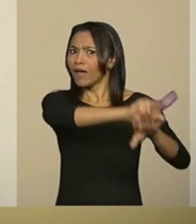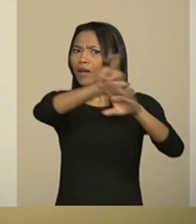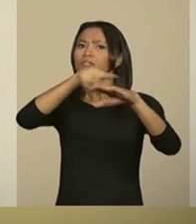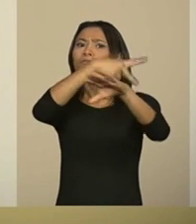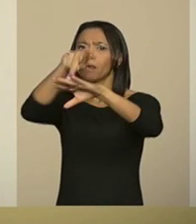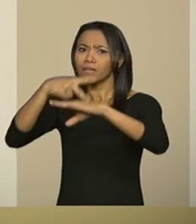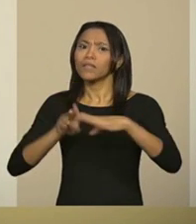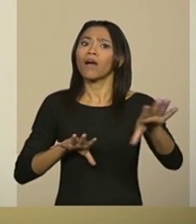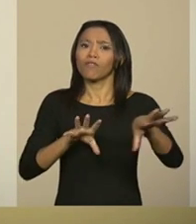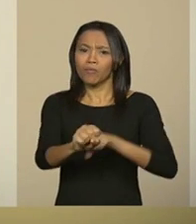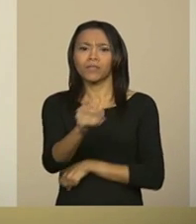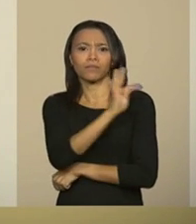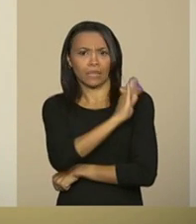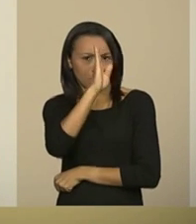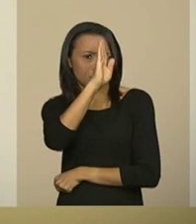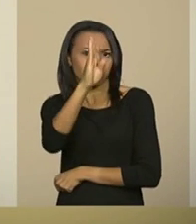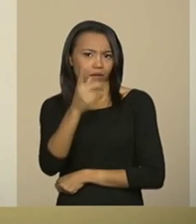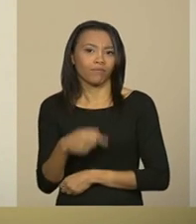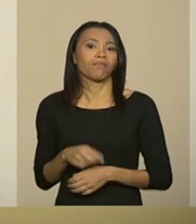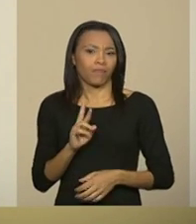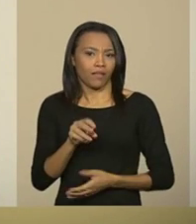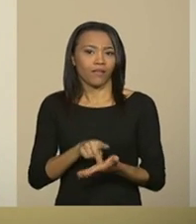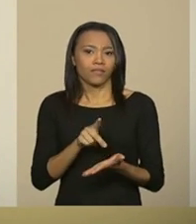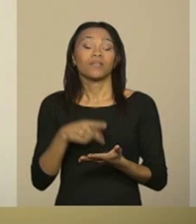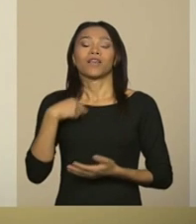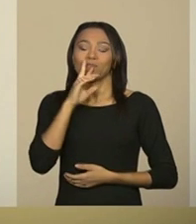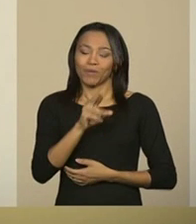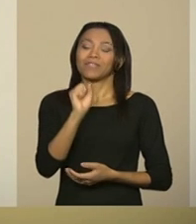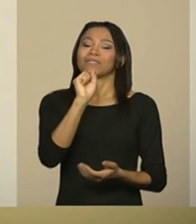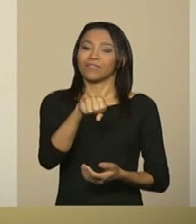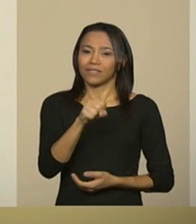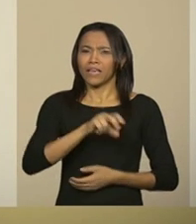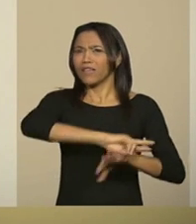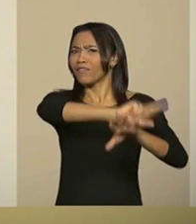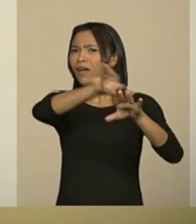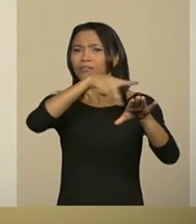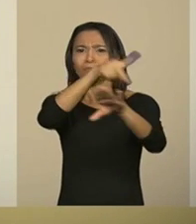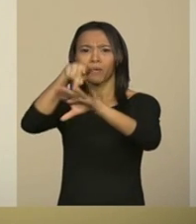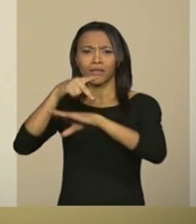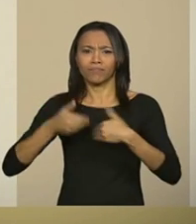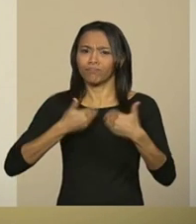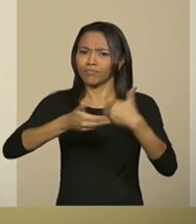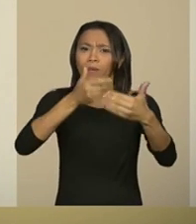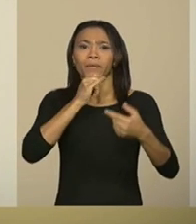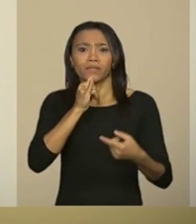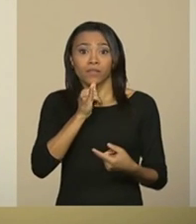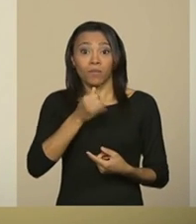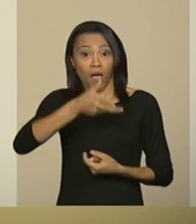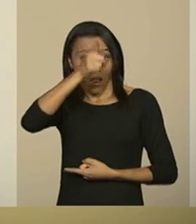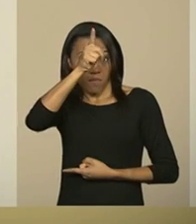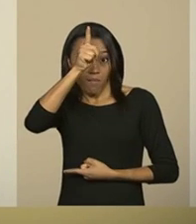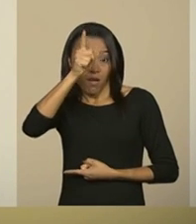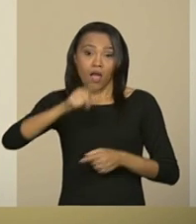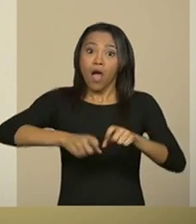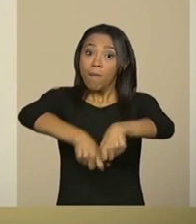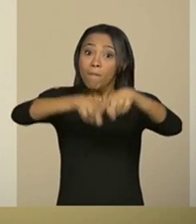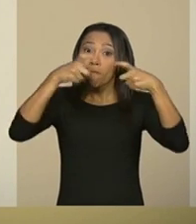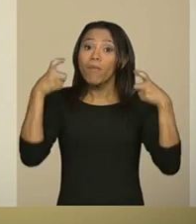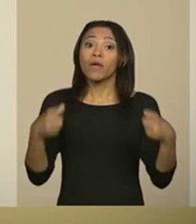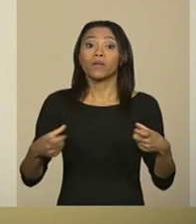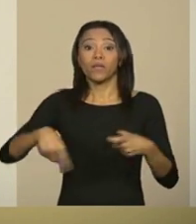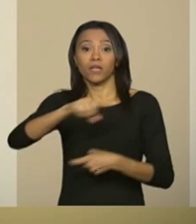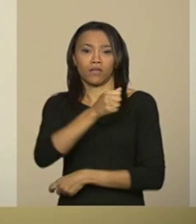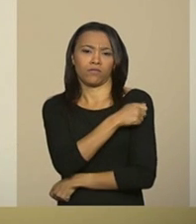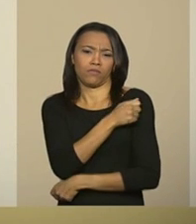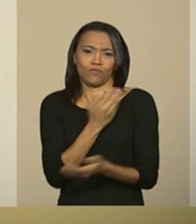técnica é priorizada não é presidente é verdade luciano em vários países desenvolvidos como alemanha por exemplo a maioria dos estudantes